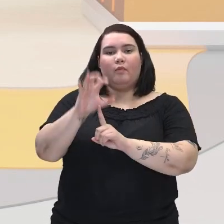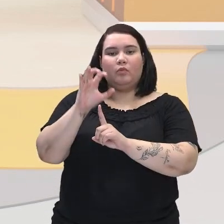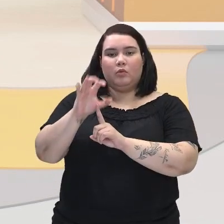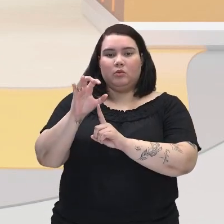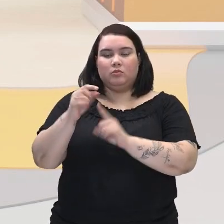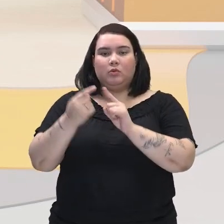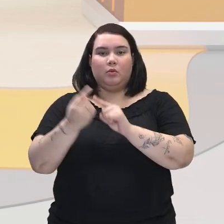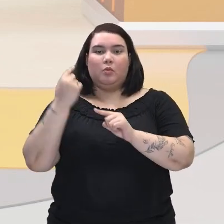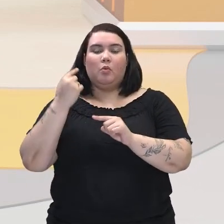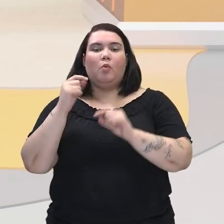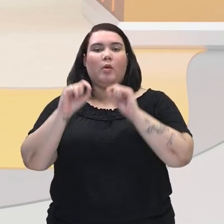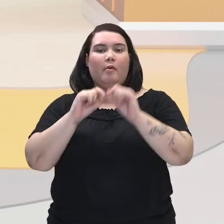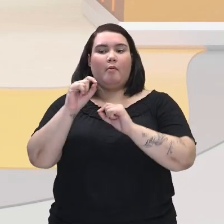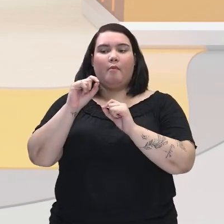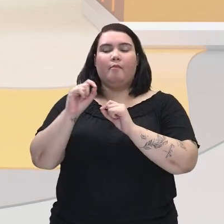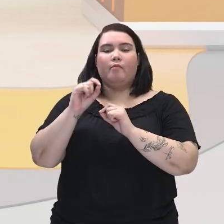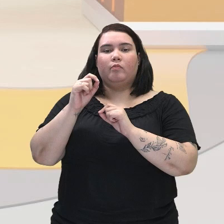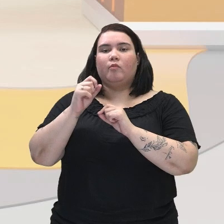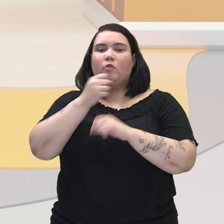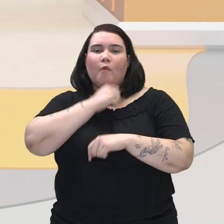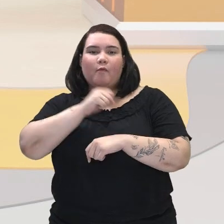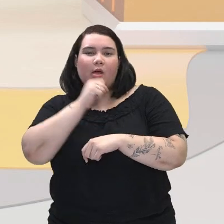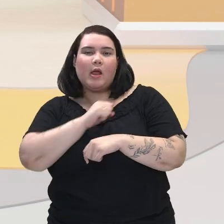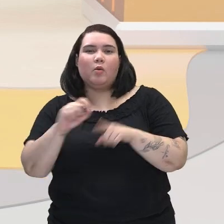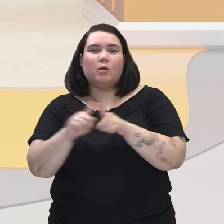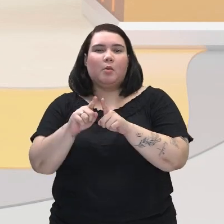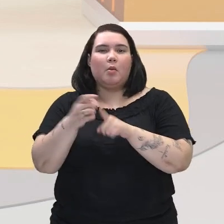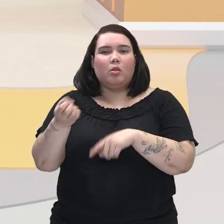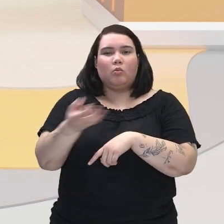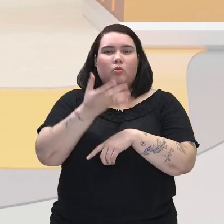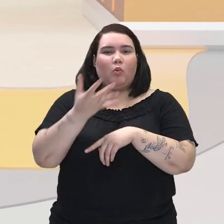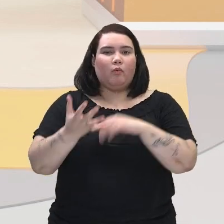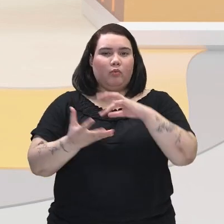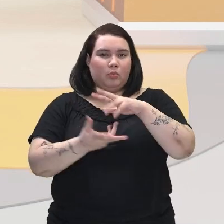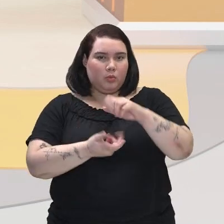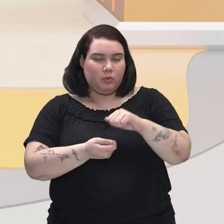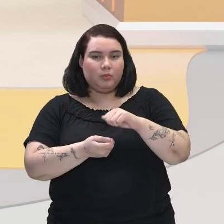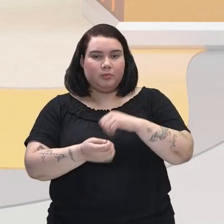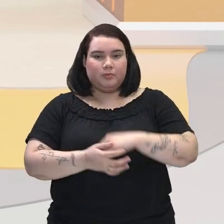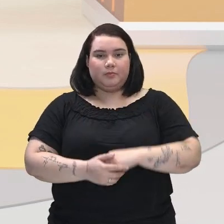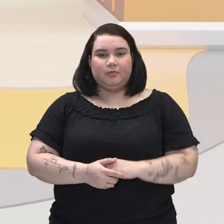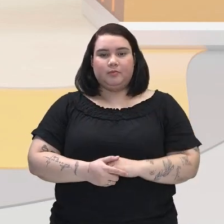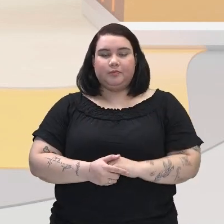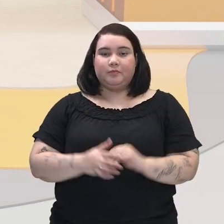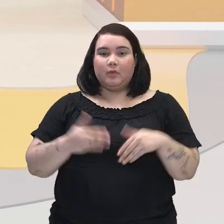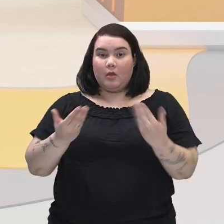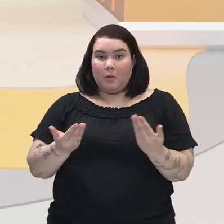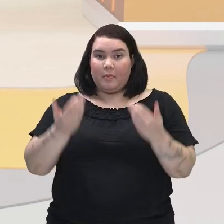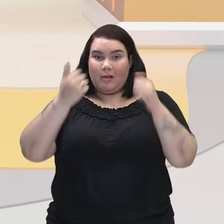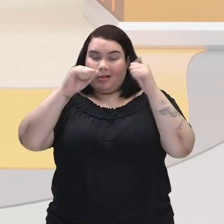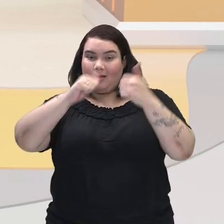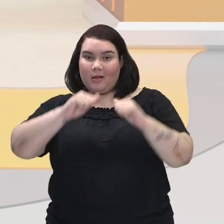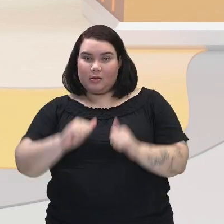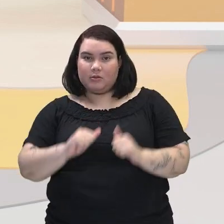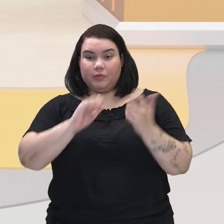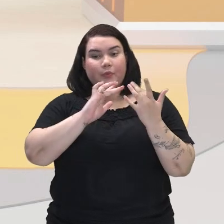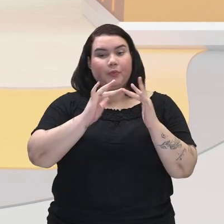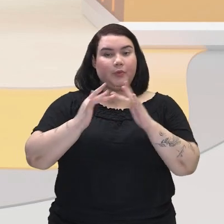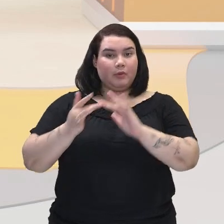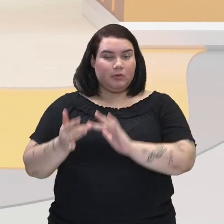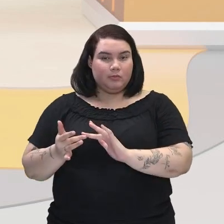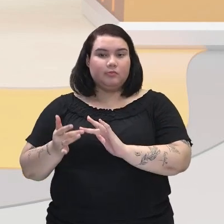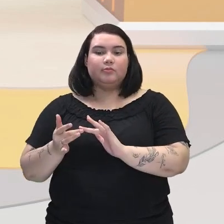velho continente e no novo continente. Para podermos analisar esse